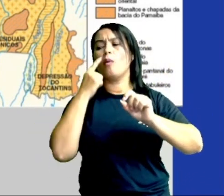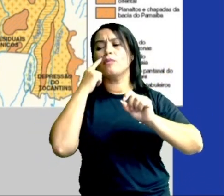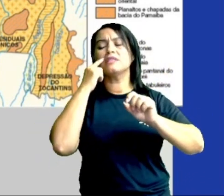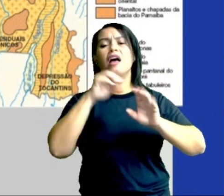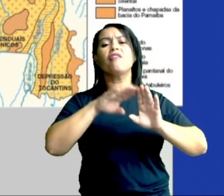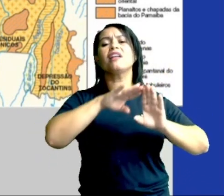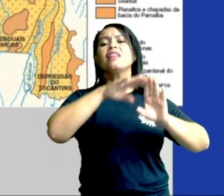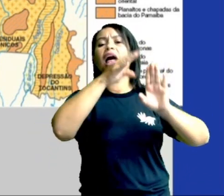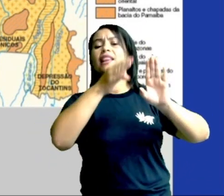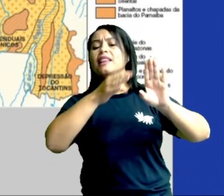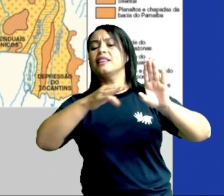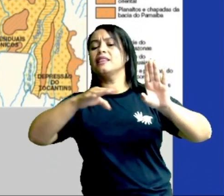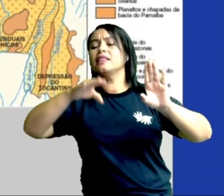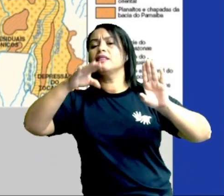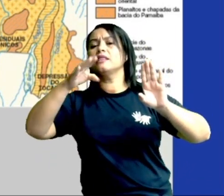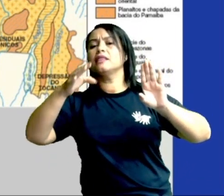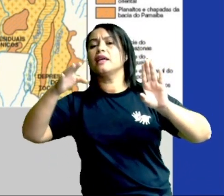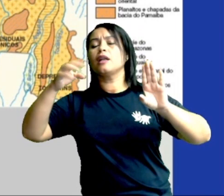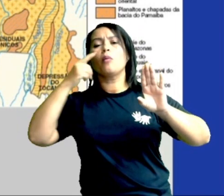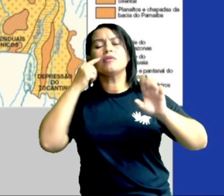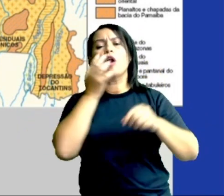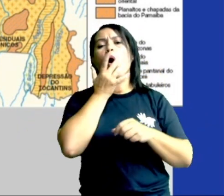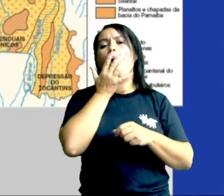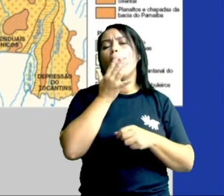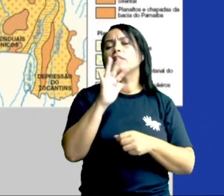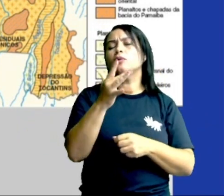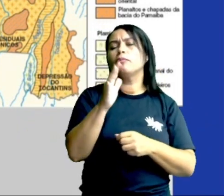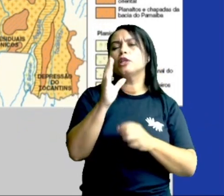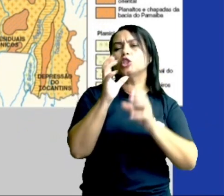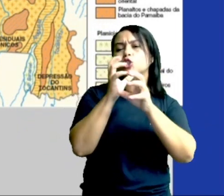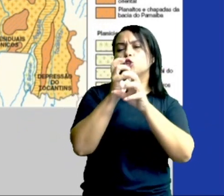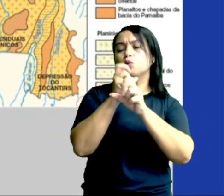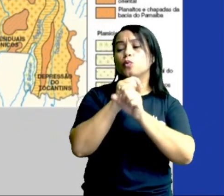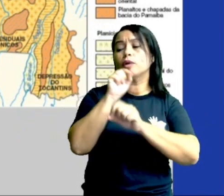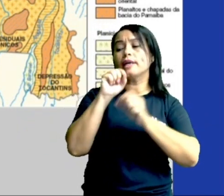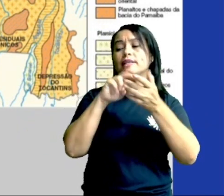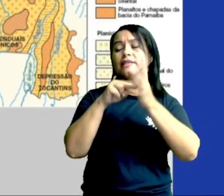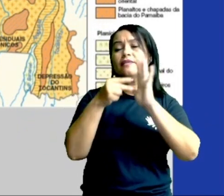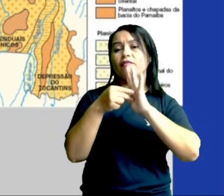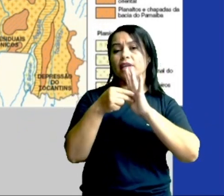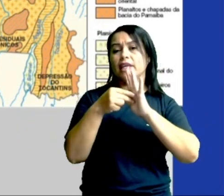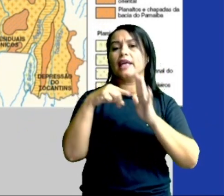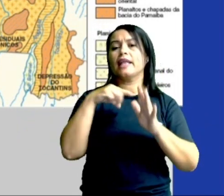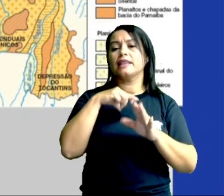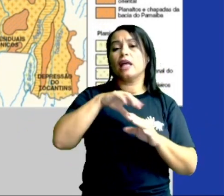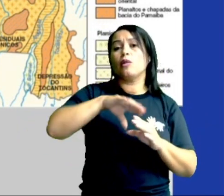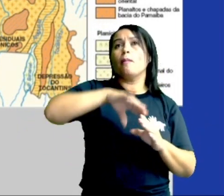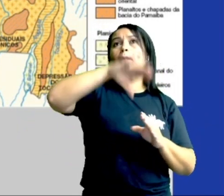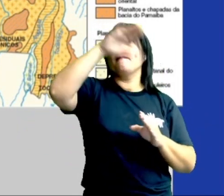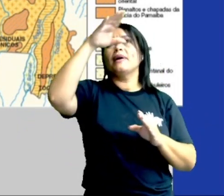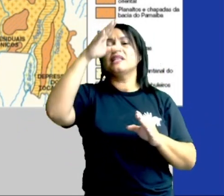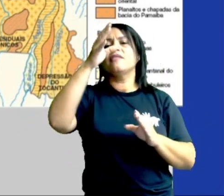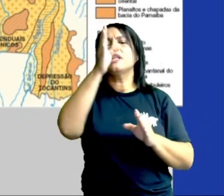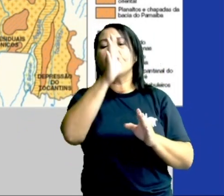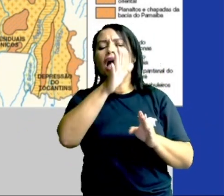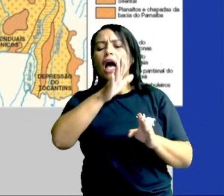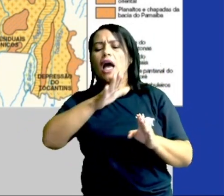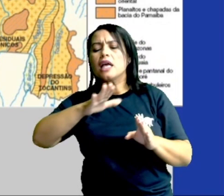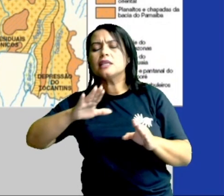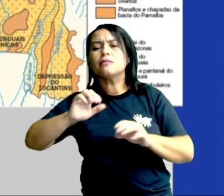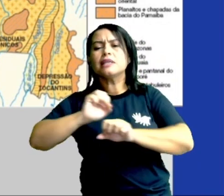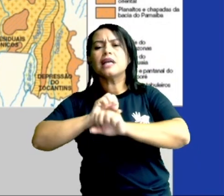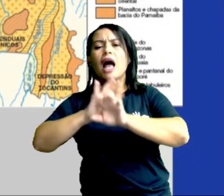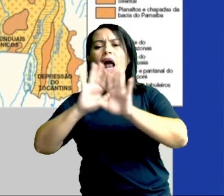tá então as áreas com tonalidades mais escuras tendem a ser áreas mais elevadas E logicamente as áreas com